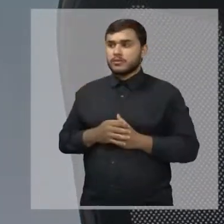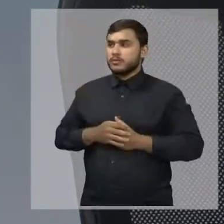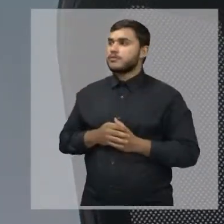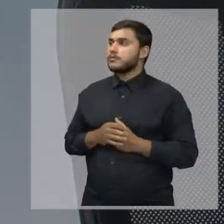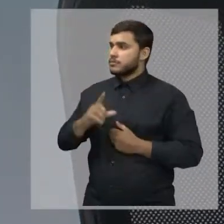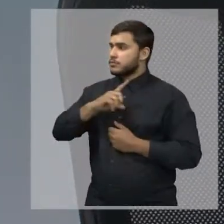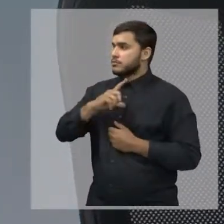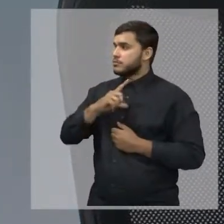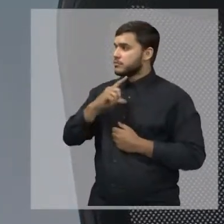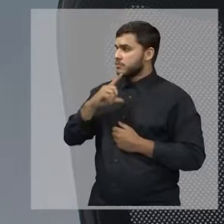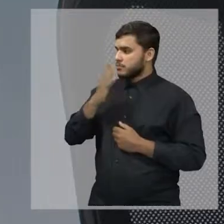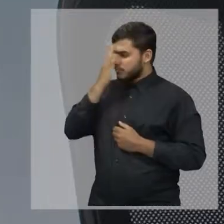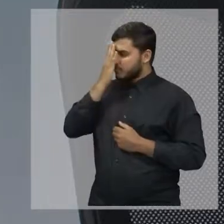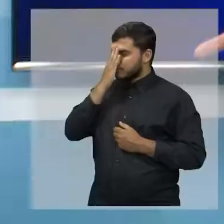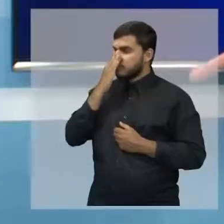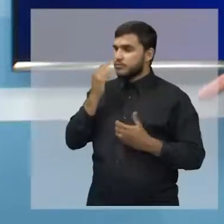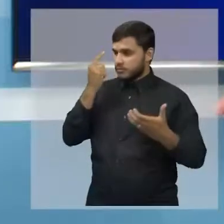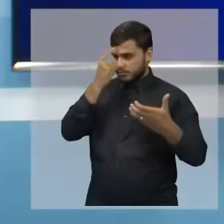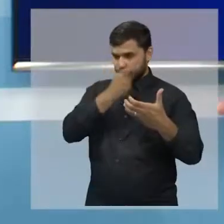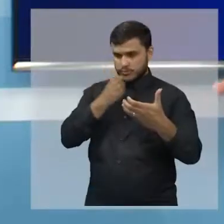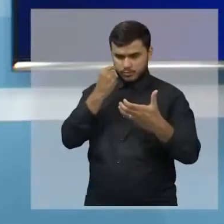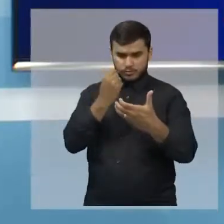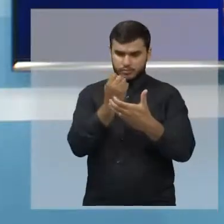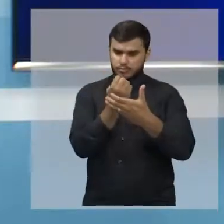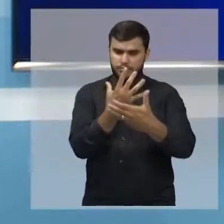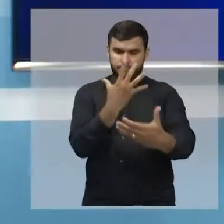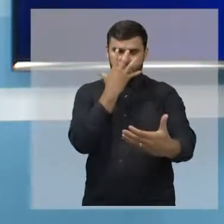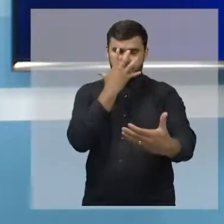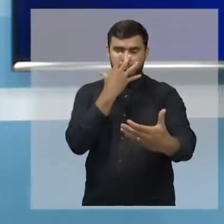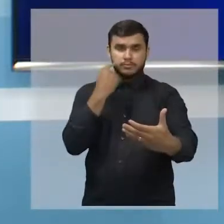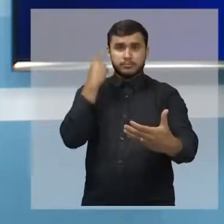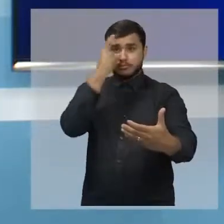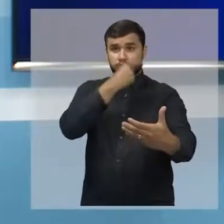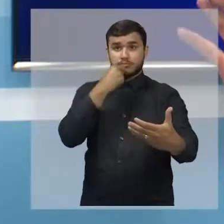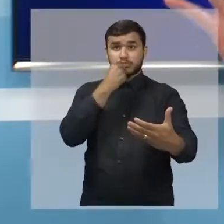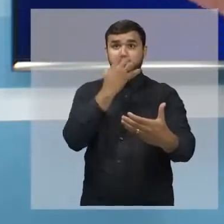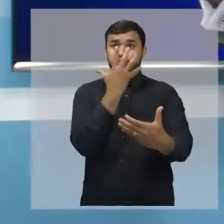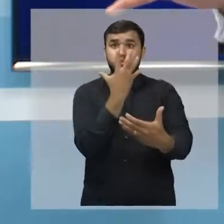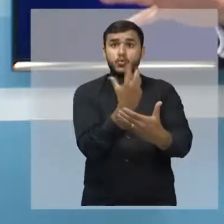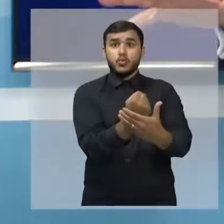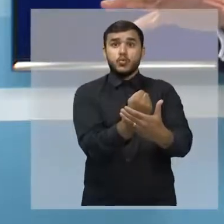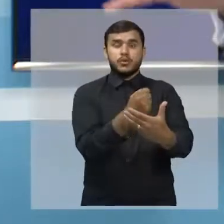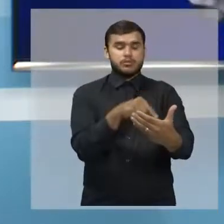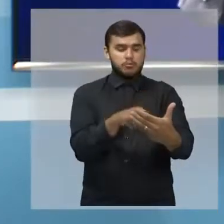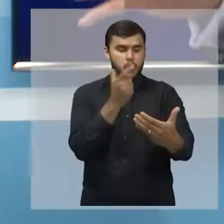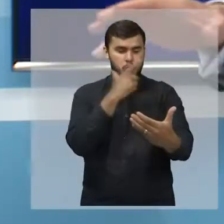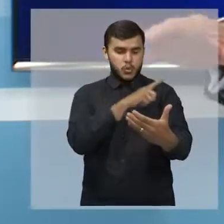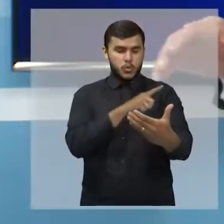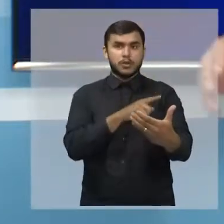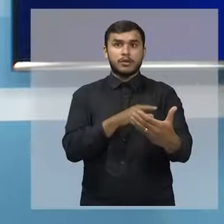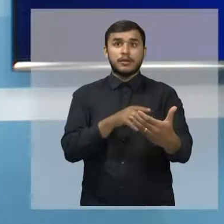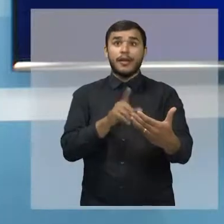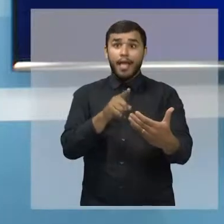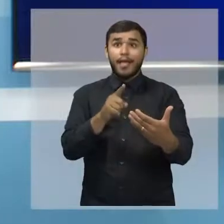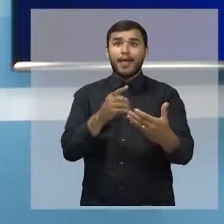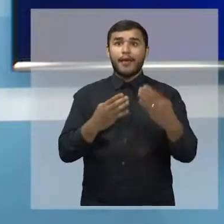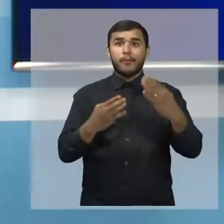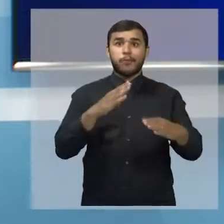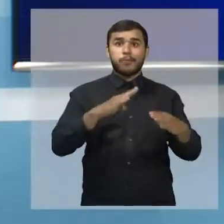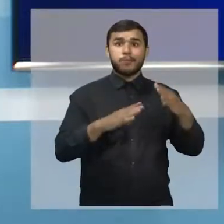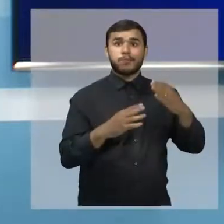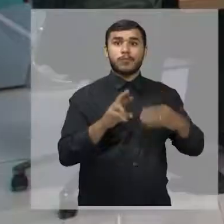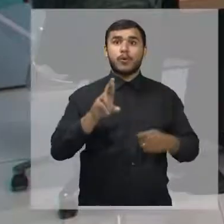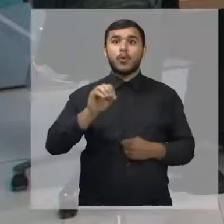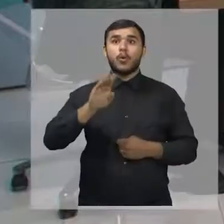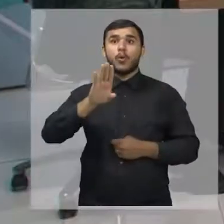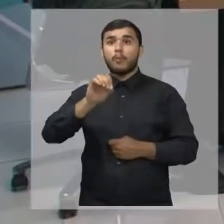facial, que está aí disponível, da inteligência artificial, que são os mecanismos para barrar os robôs, né? As fake